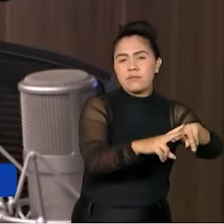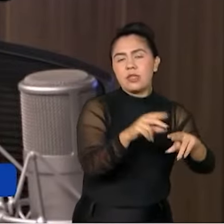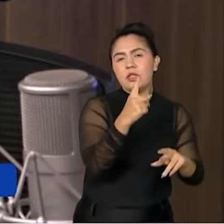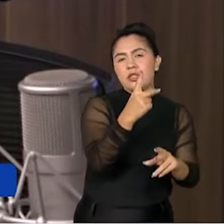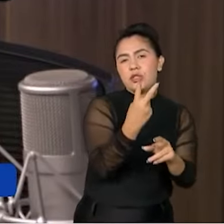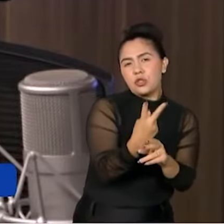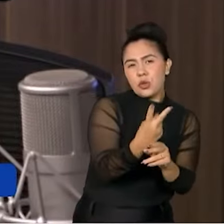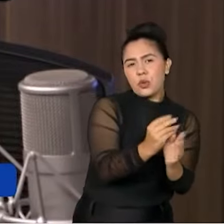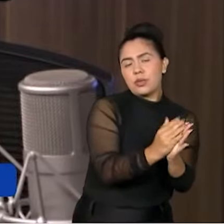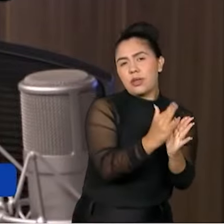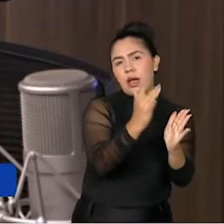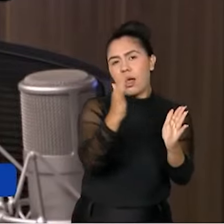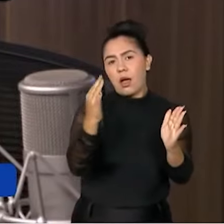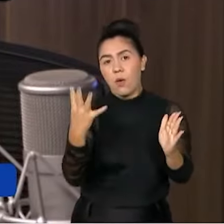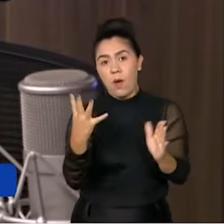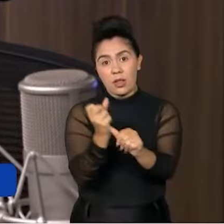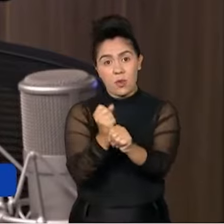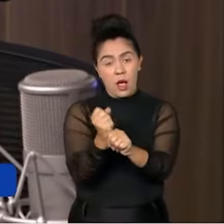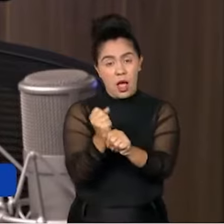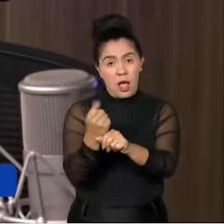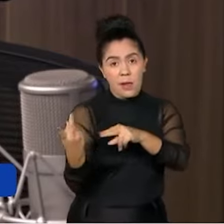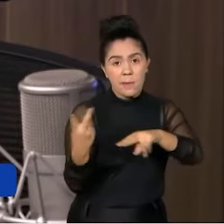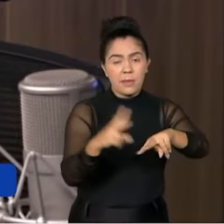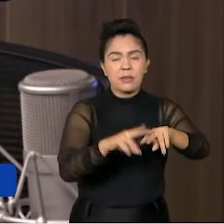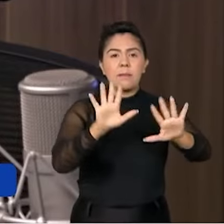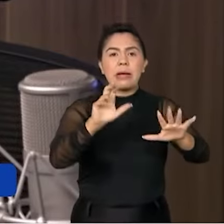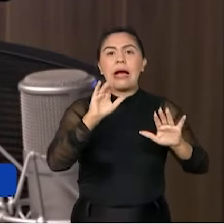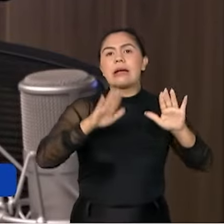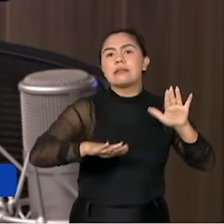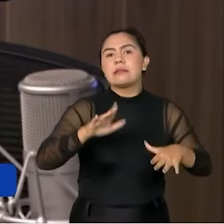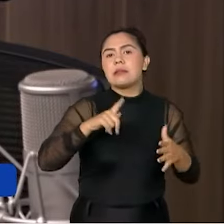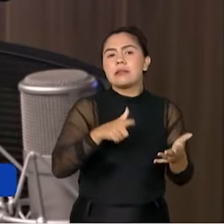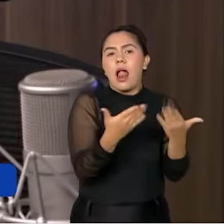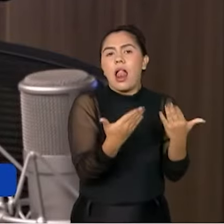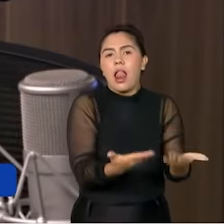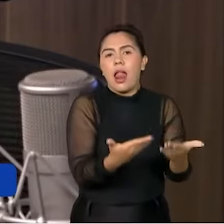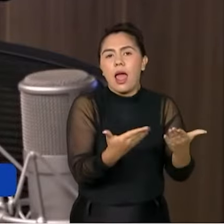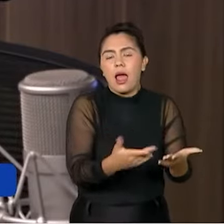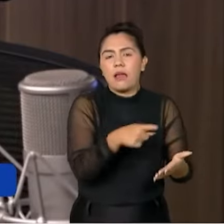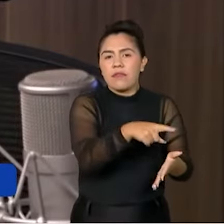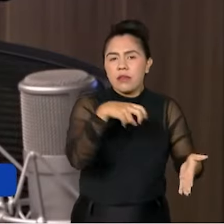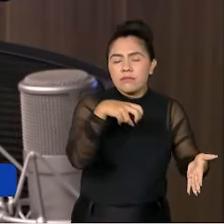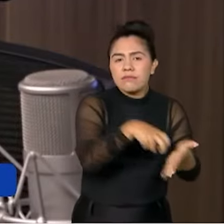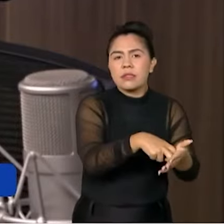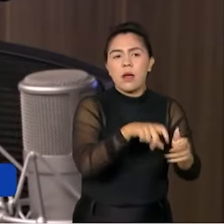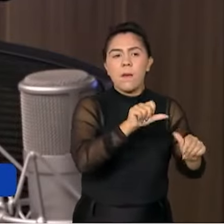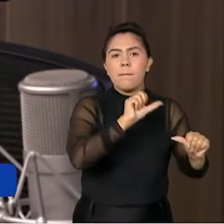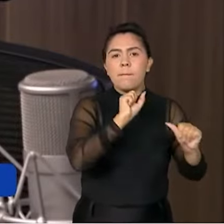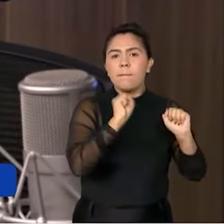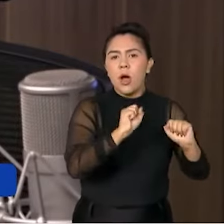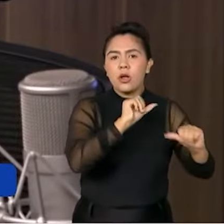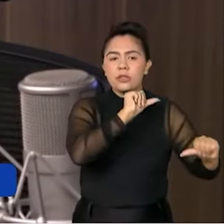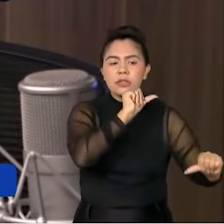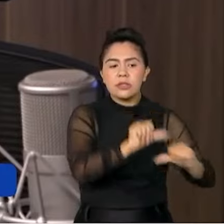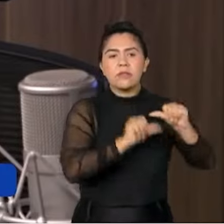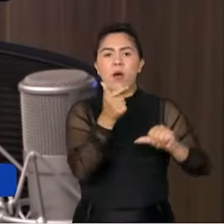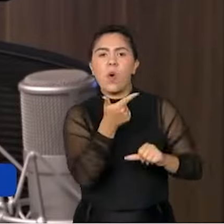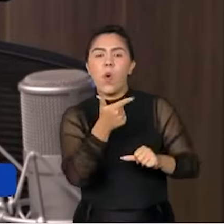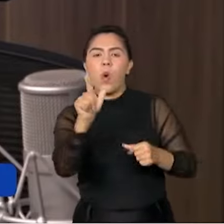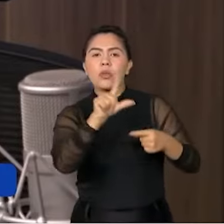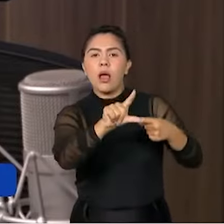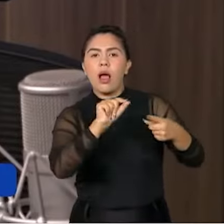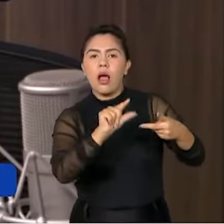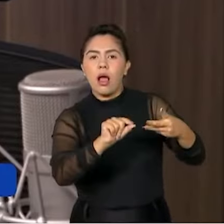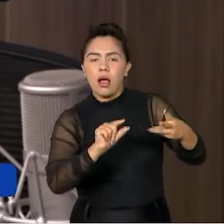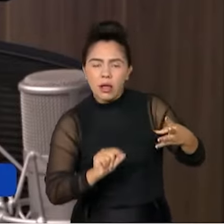2 a 4 anos de prisão. Quando a pena é leve, às vezes ela é transformada em algum tipo de pena alternativa. E